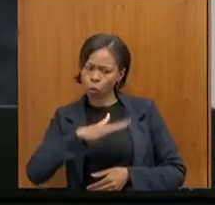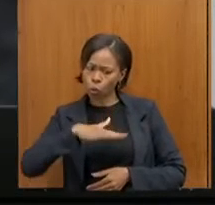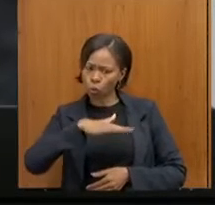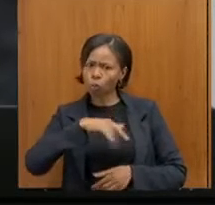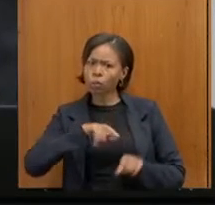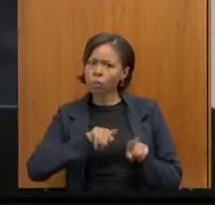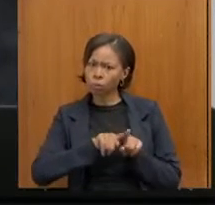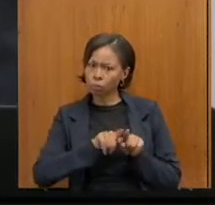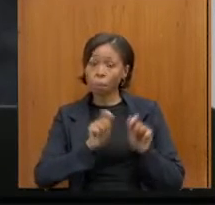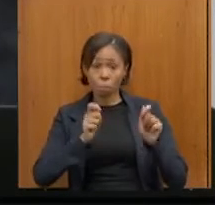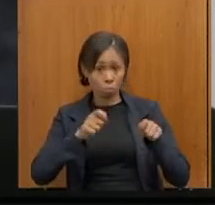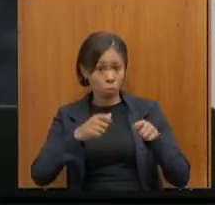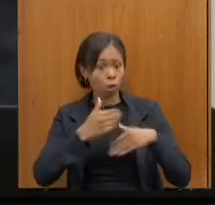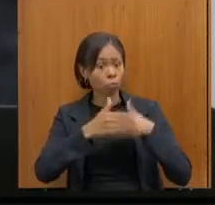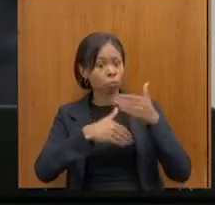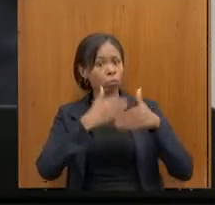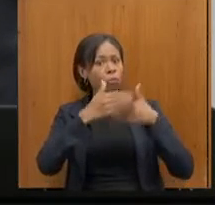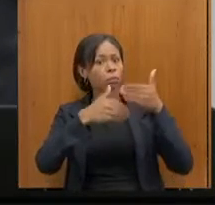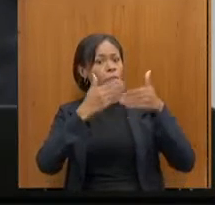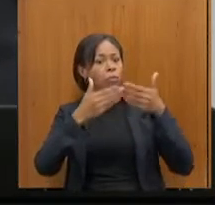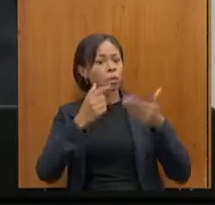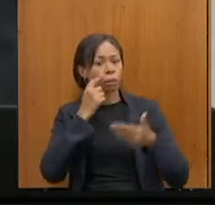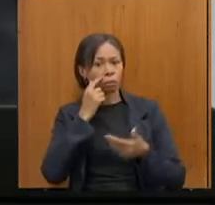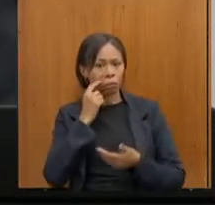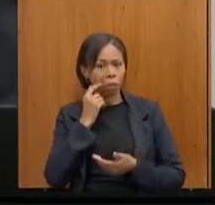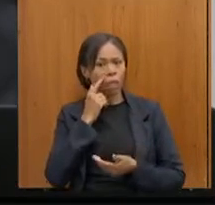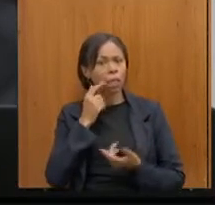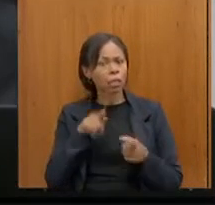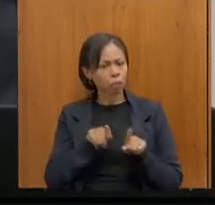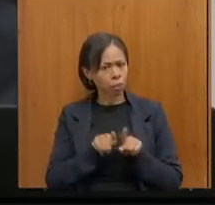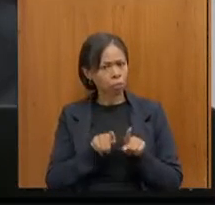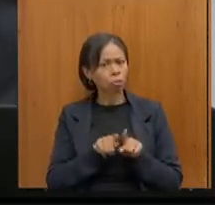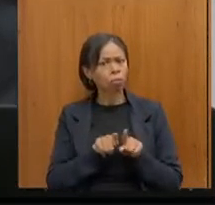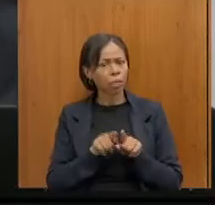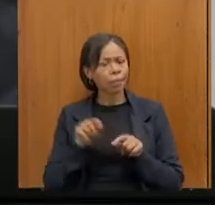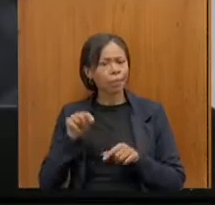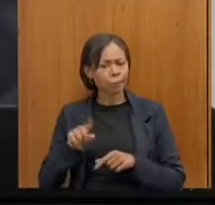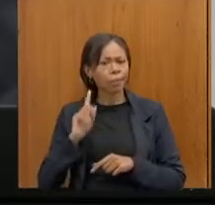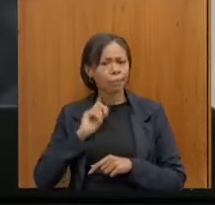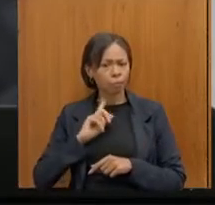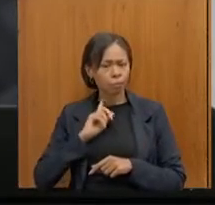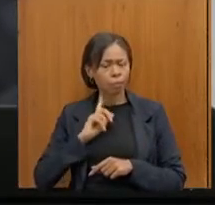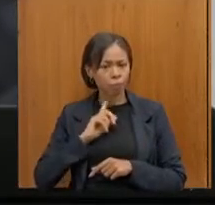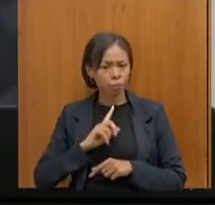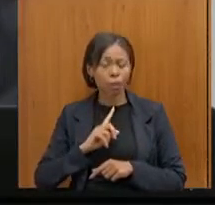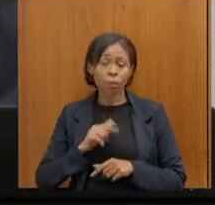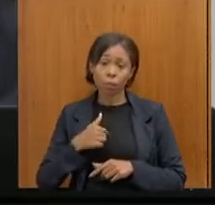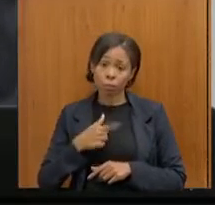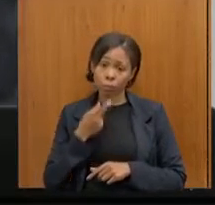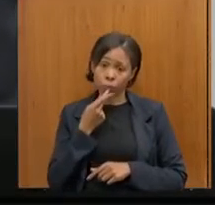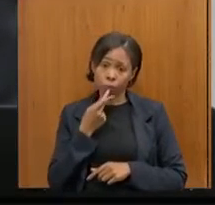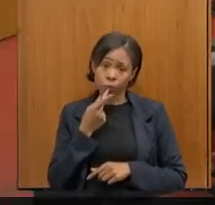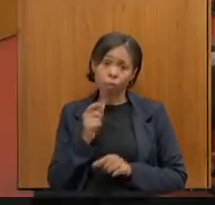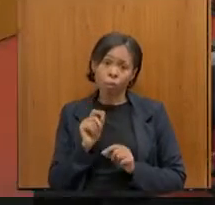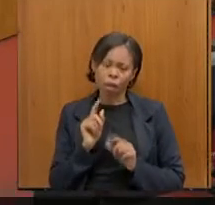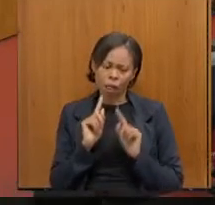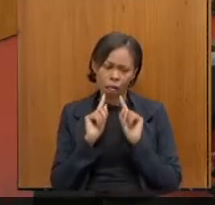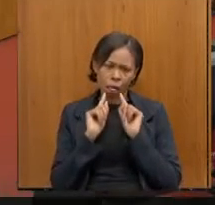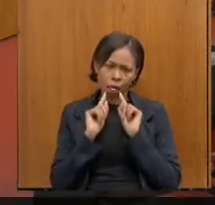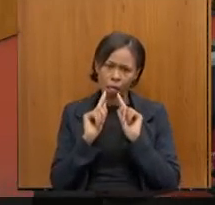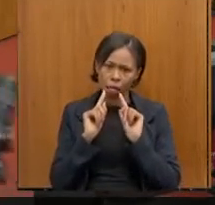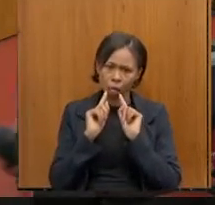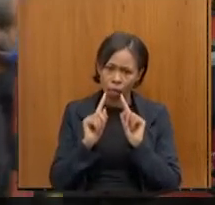região que tem um potencial imenso mas precisa ser explorado pelo nosso estado de Minas Gerais e digo isso não como crítica